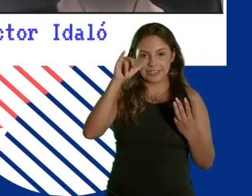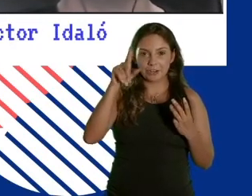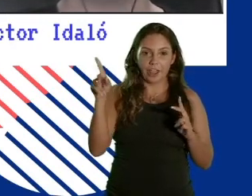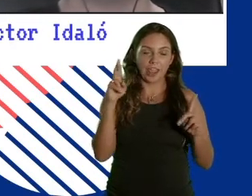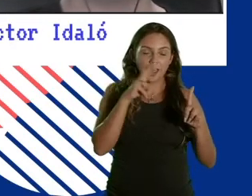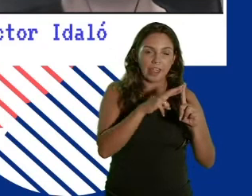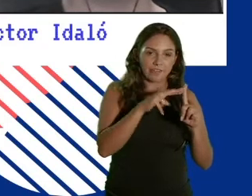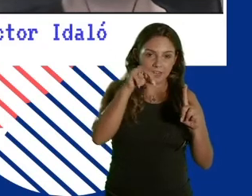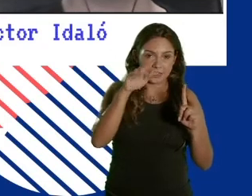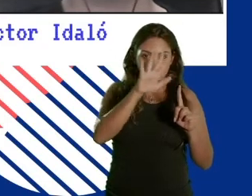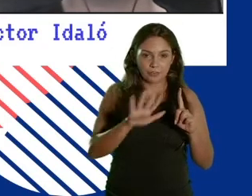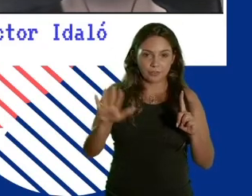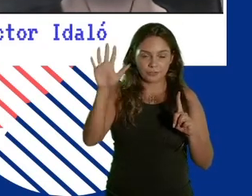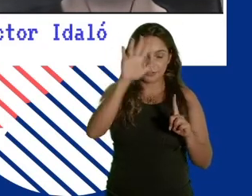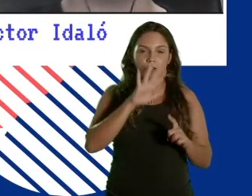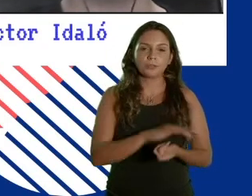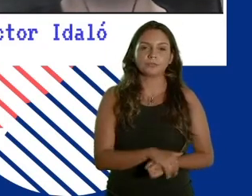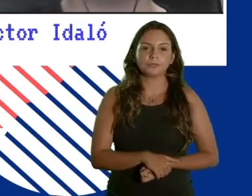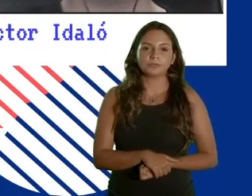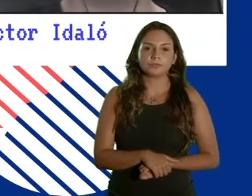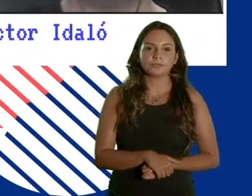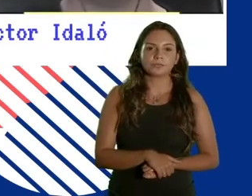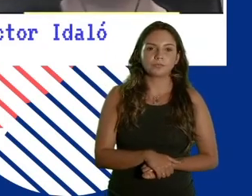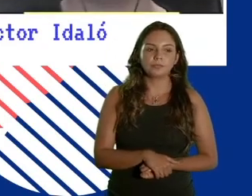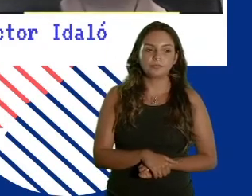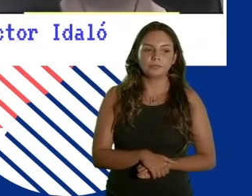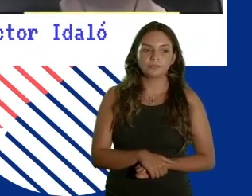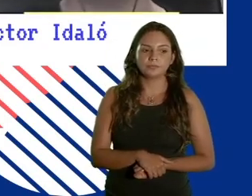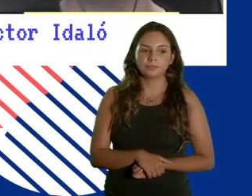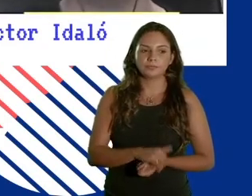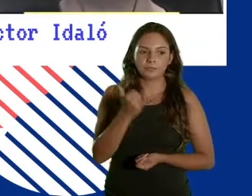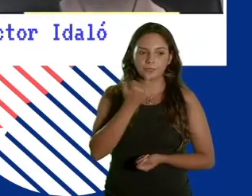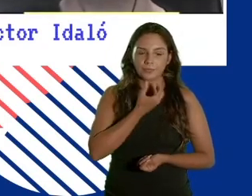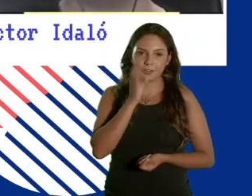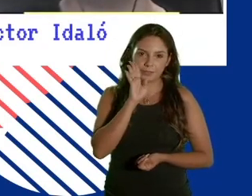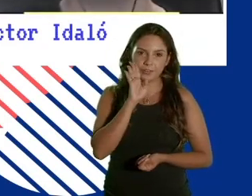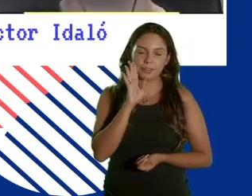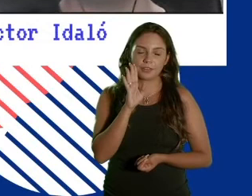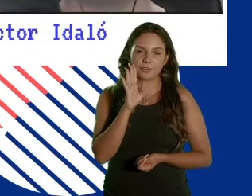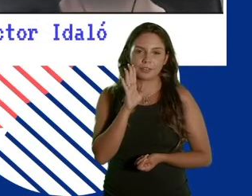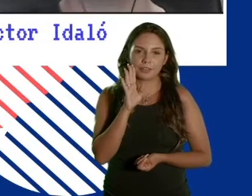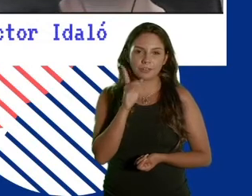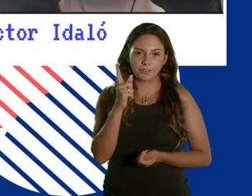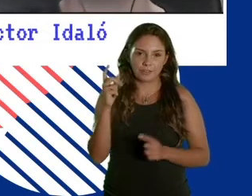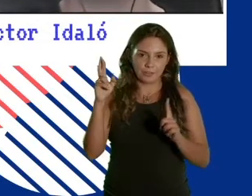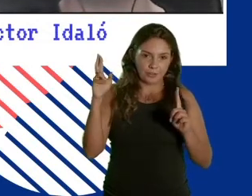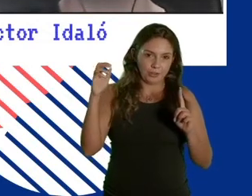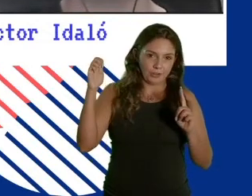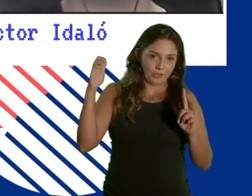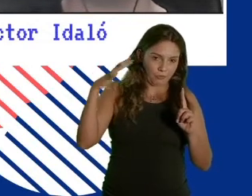nacional inegável. E agora você está me dizendo, lá foi muito bacana o papo, ele era uma influência para você